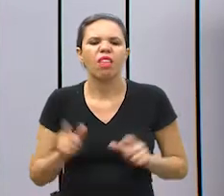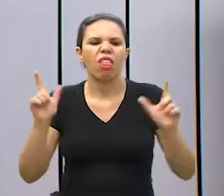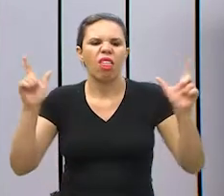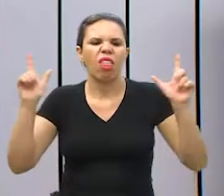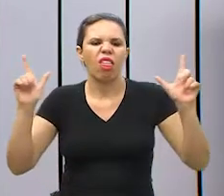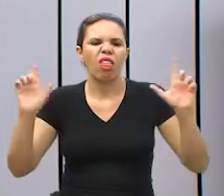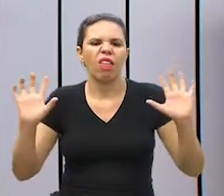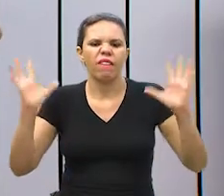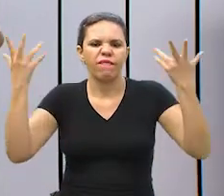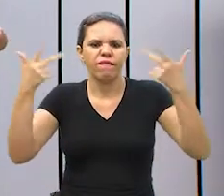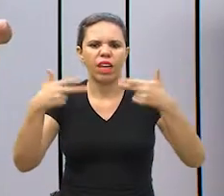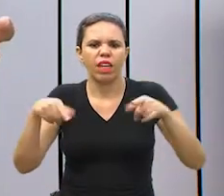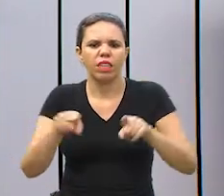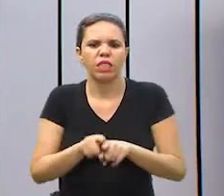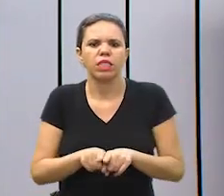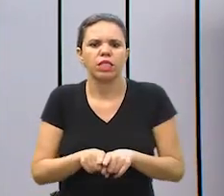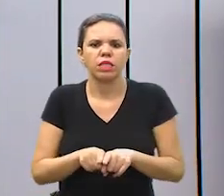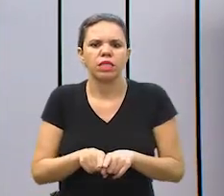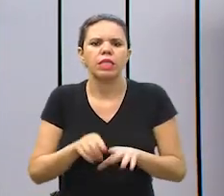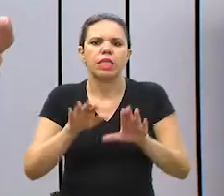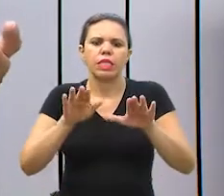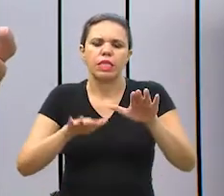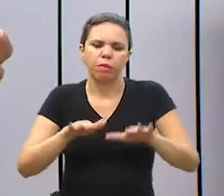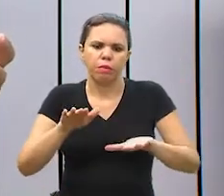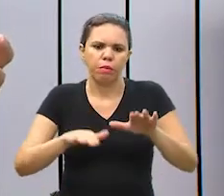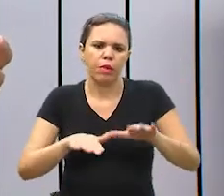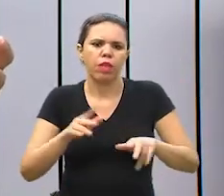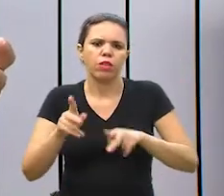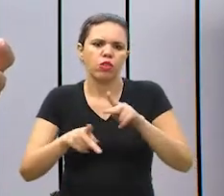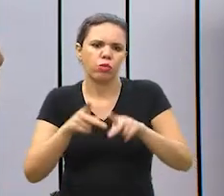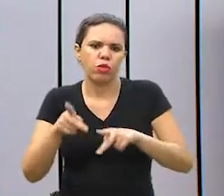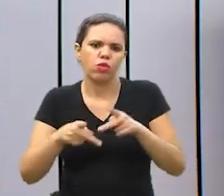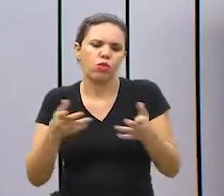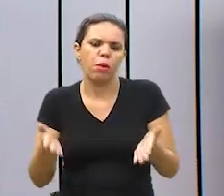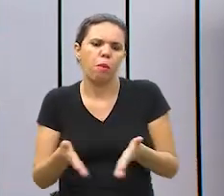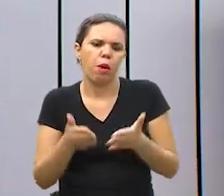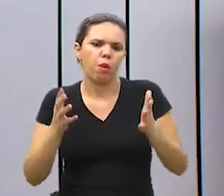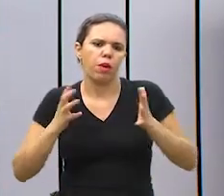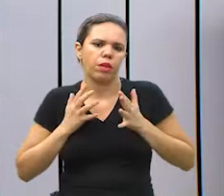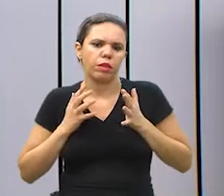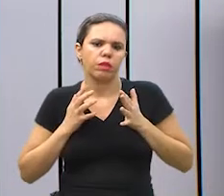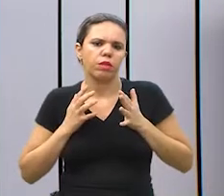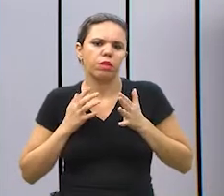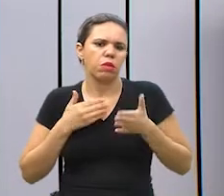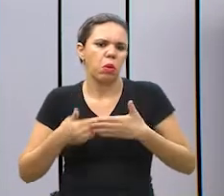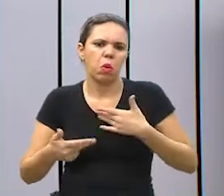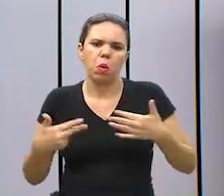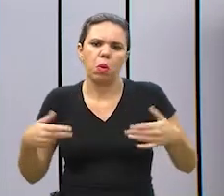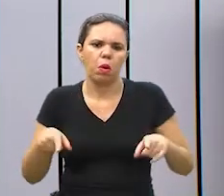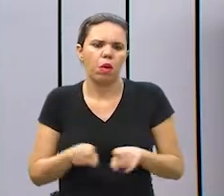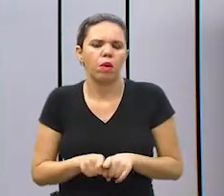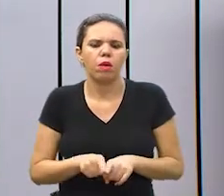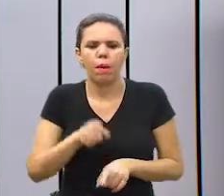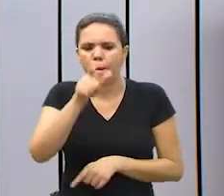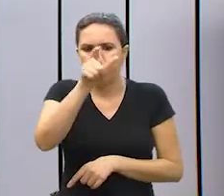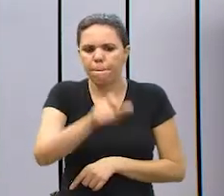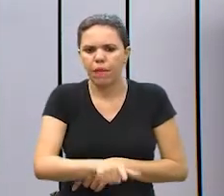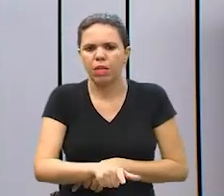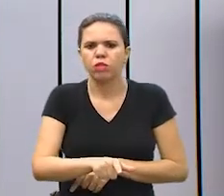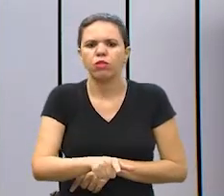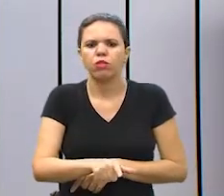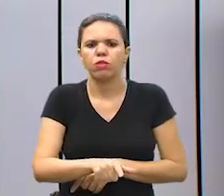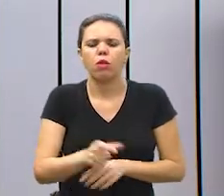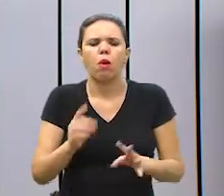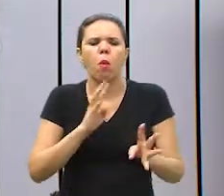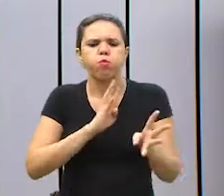Pancadões, festas, né? Isso independe de classe social, né? Nós temos de A a Z. Né? A pessoa vai estar